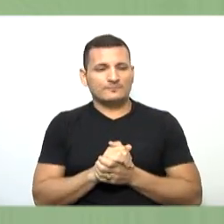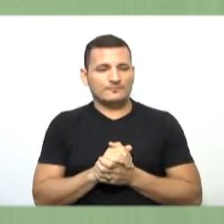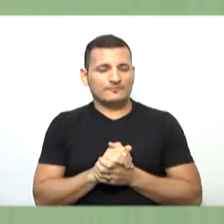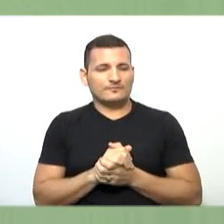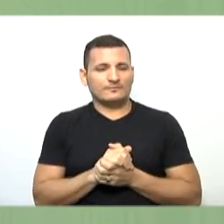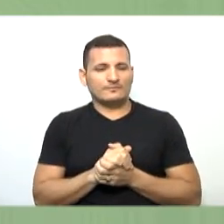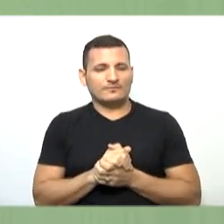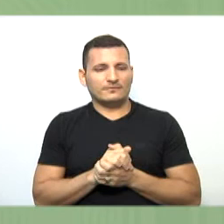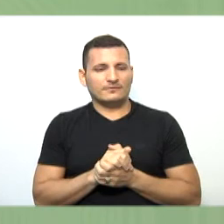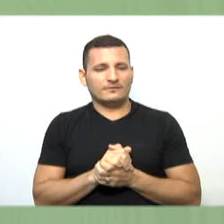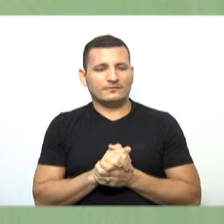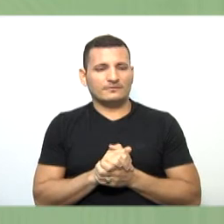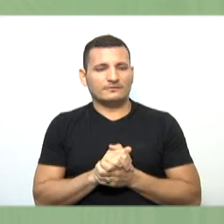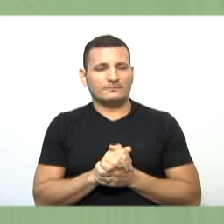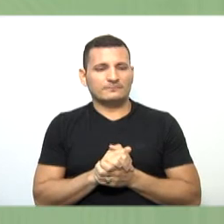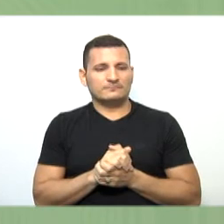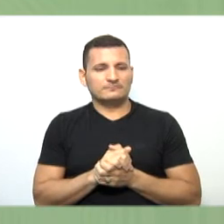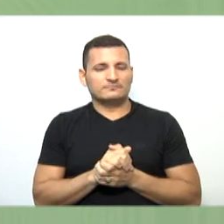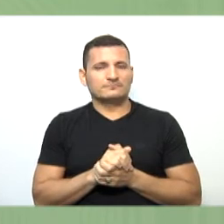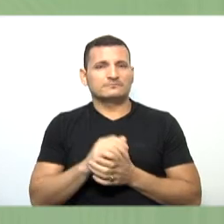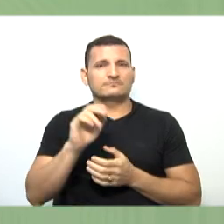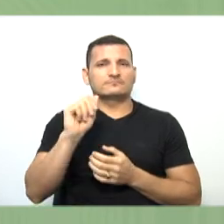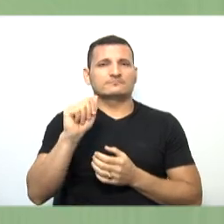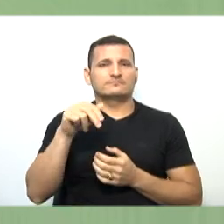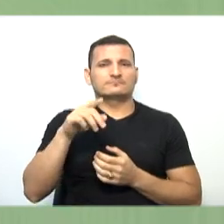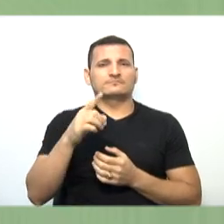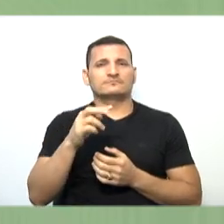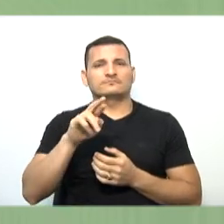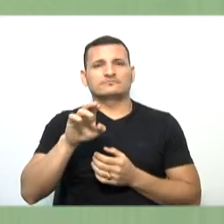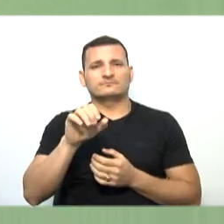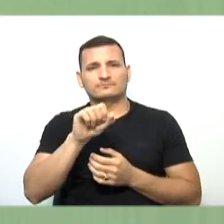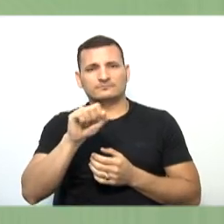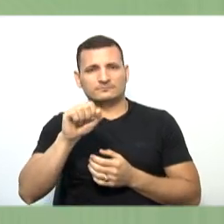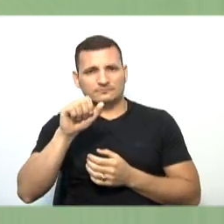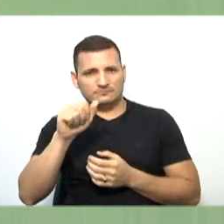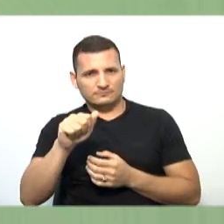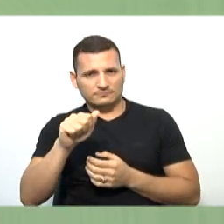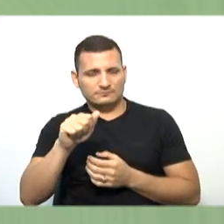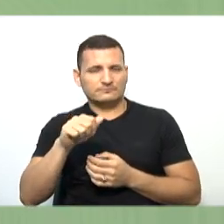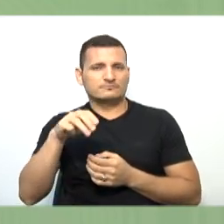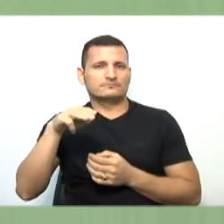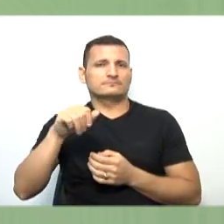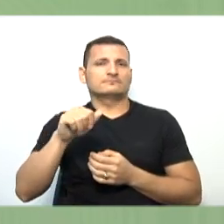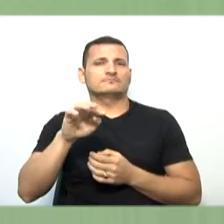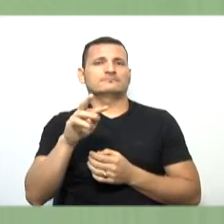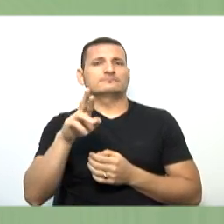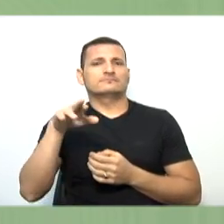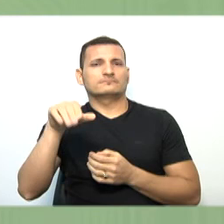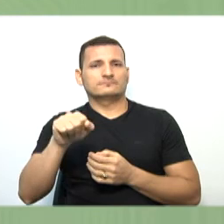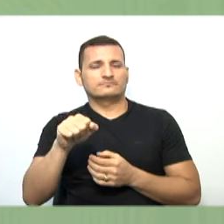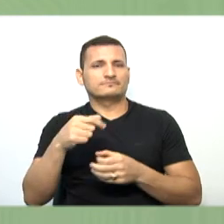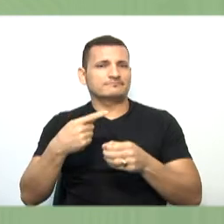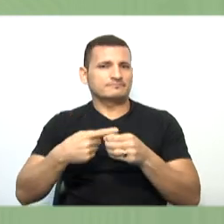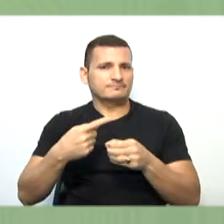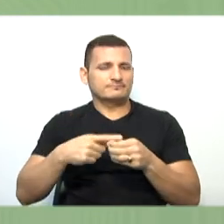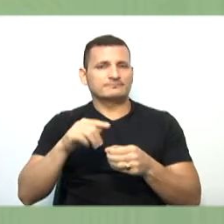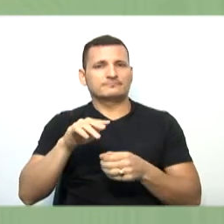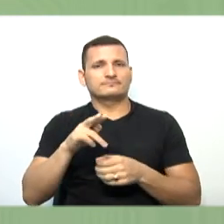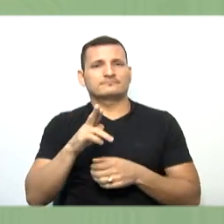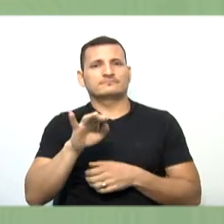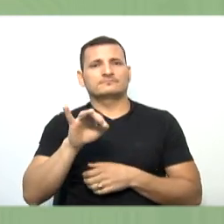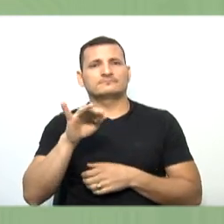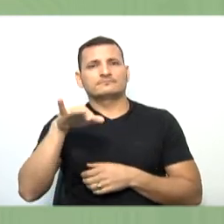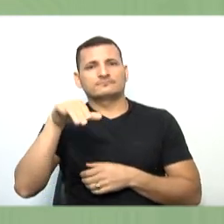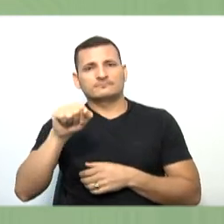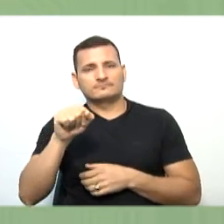ver. A Andressa, eu acho que é Andressa e Matheus, né? Eu acho que são os dois. Lá de Buritis também. Muito